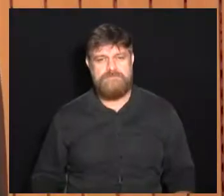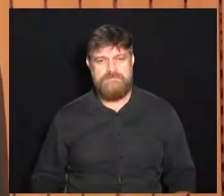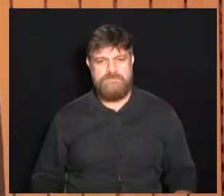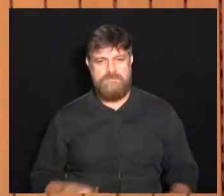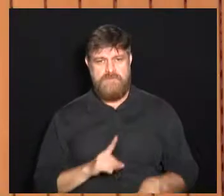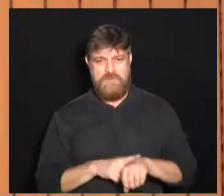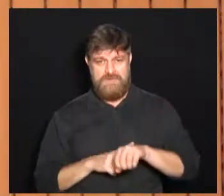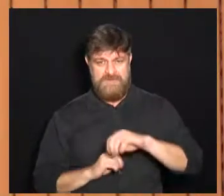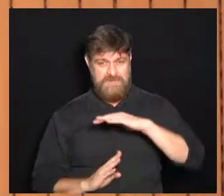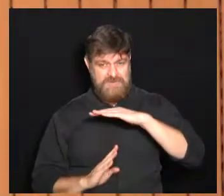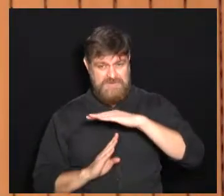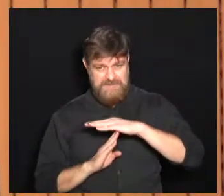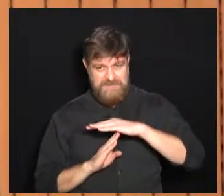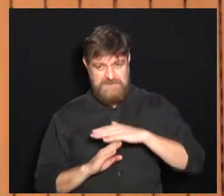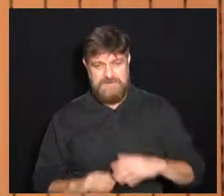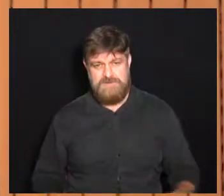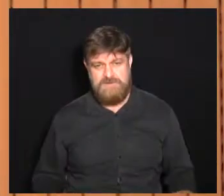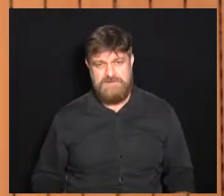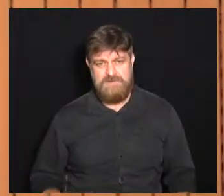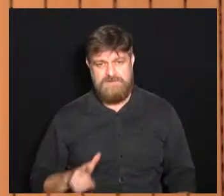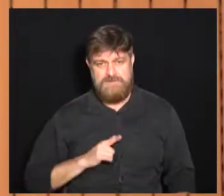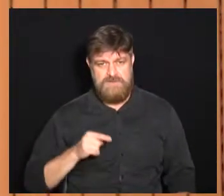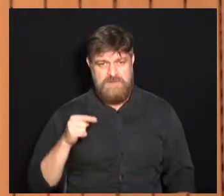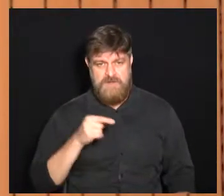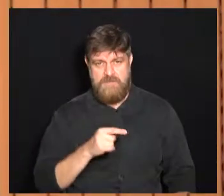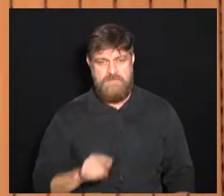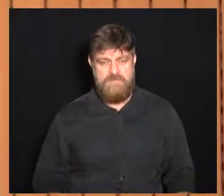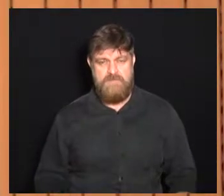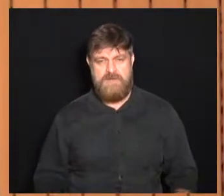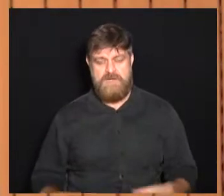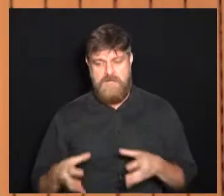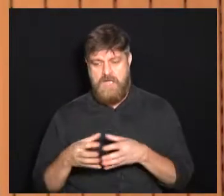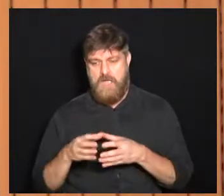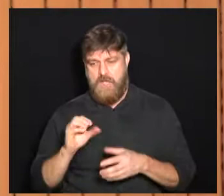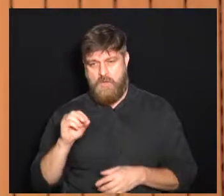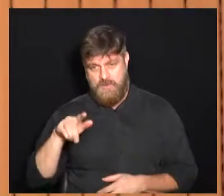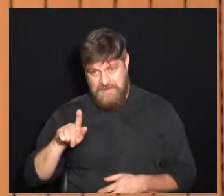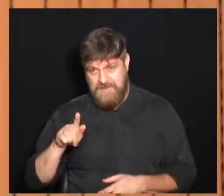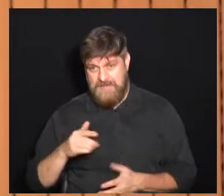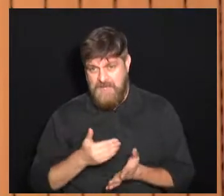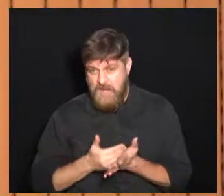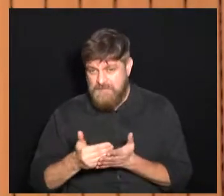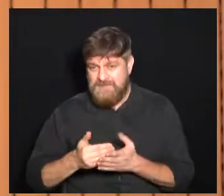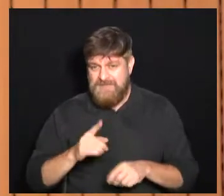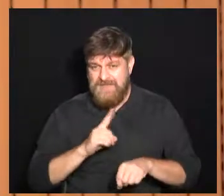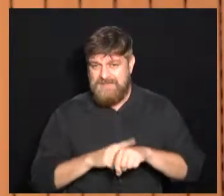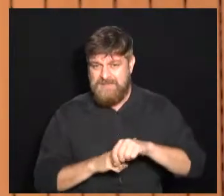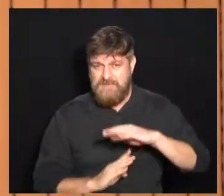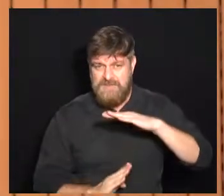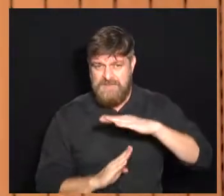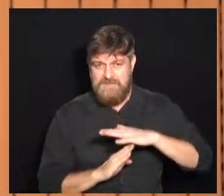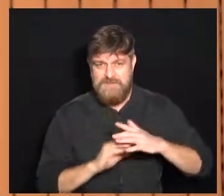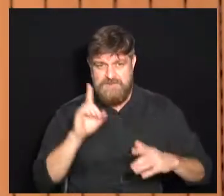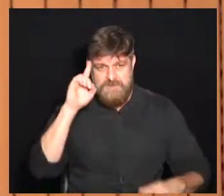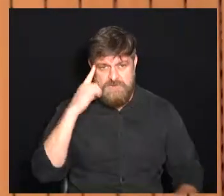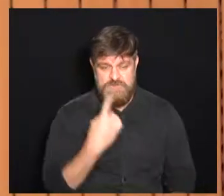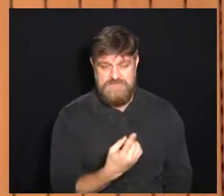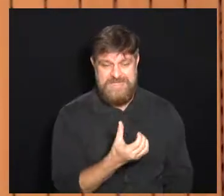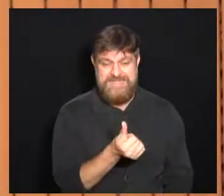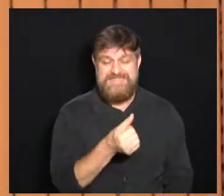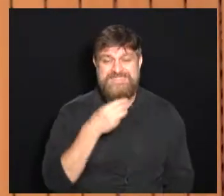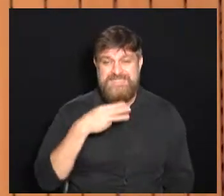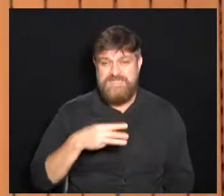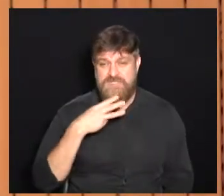prazo para a nova OS que ganhou começar é, no máximo, até dia 16 agora de